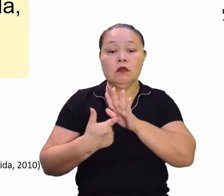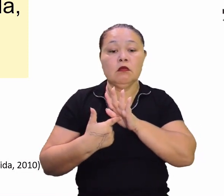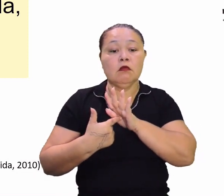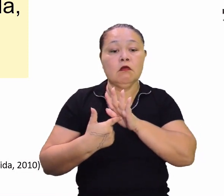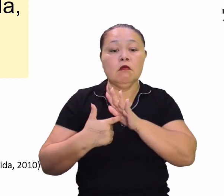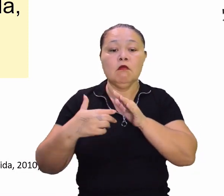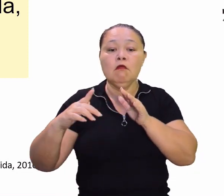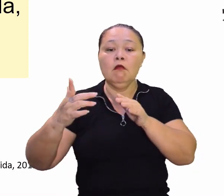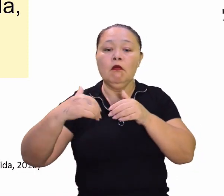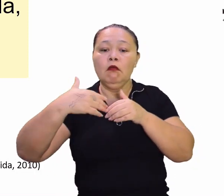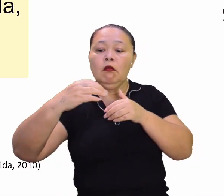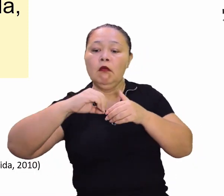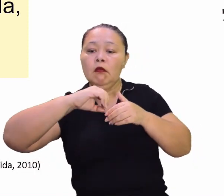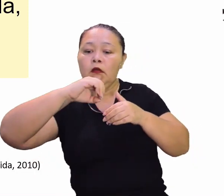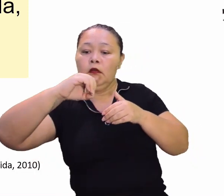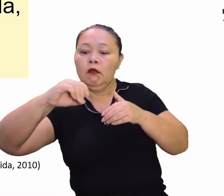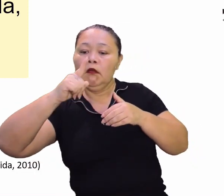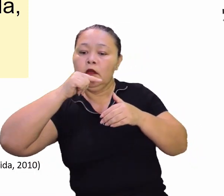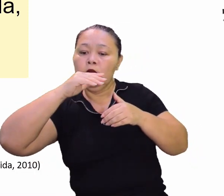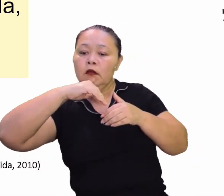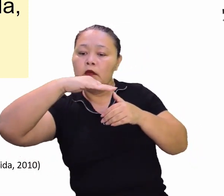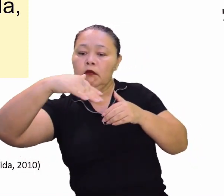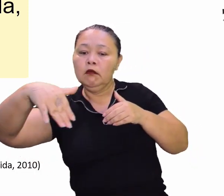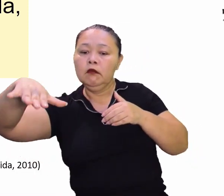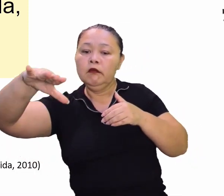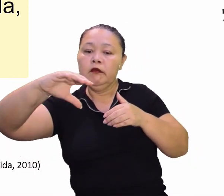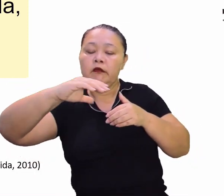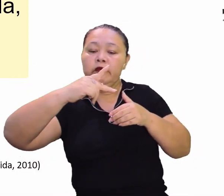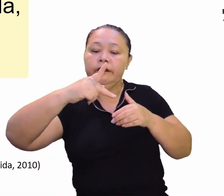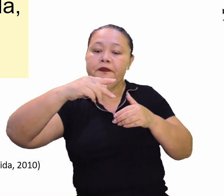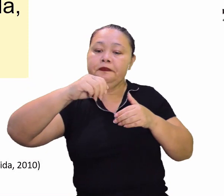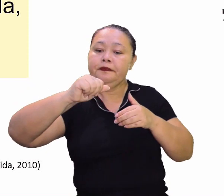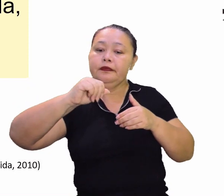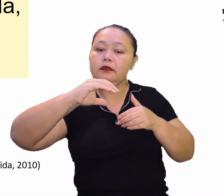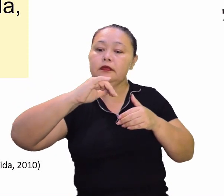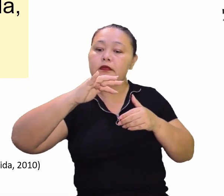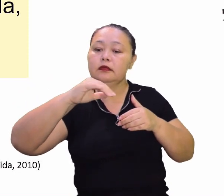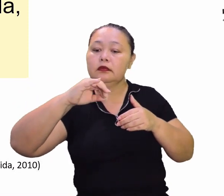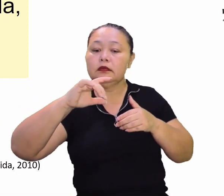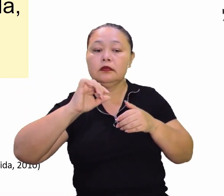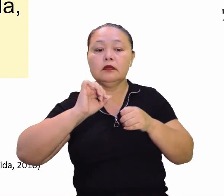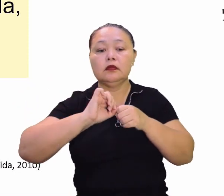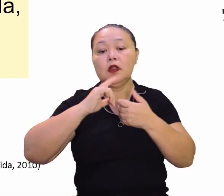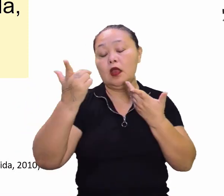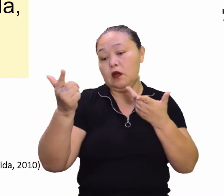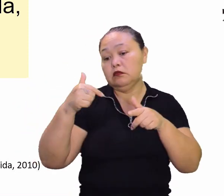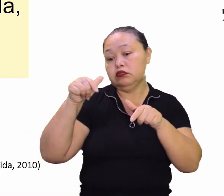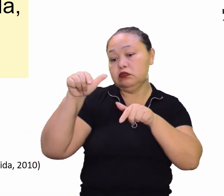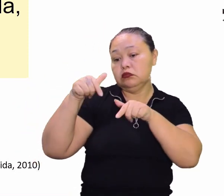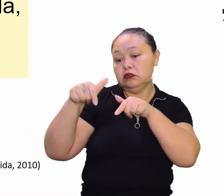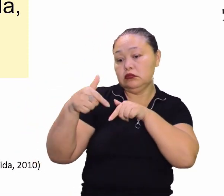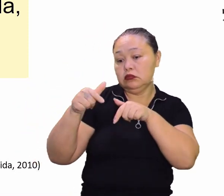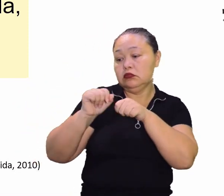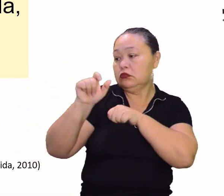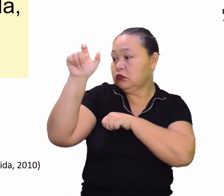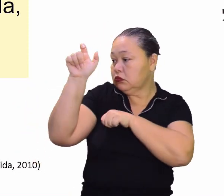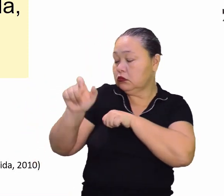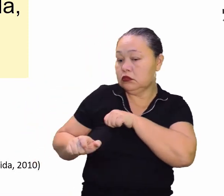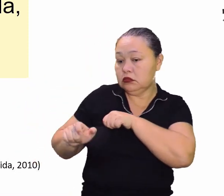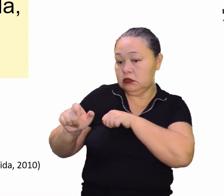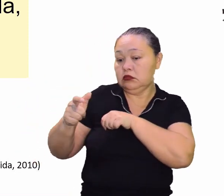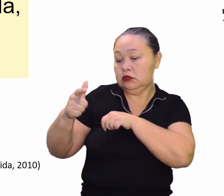é o litoral do Oceano Pacífico. A mão de obra, esses países têm mão de